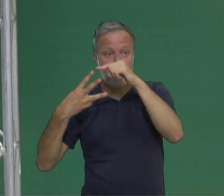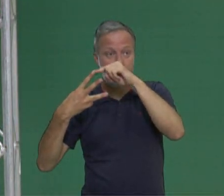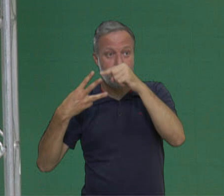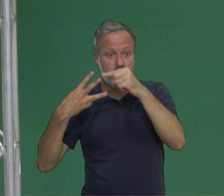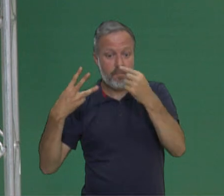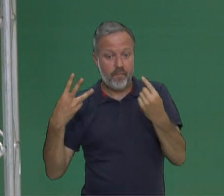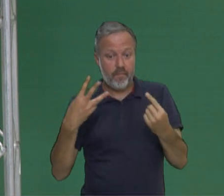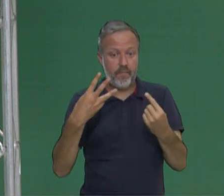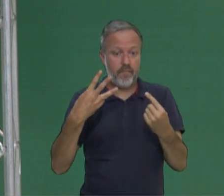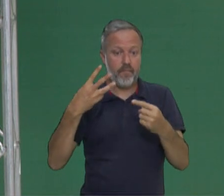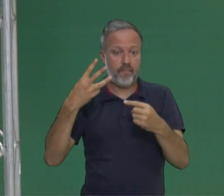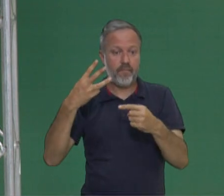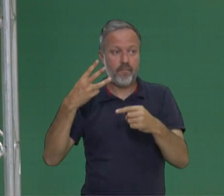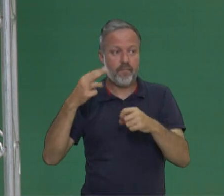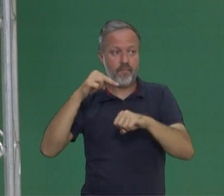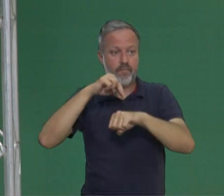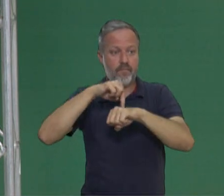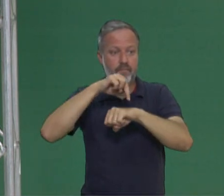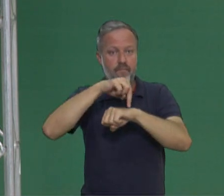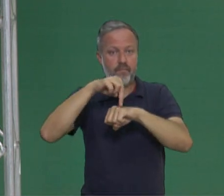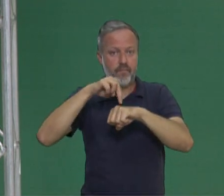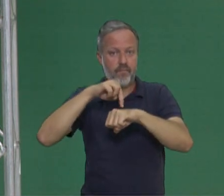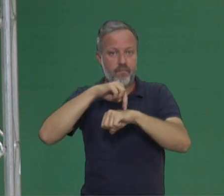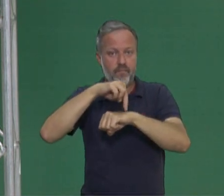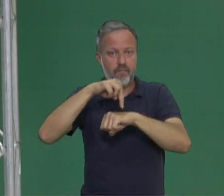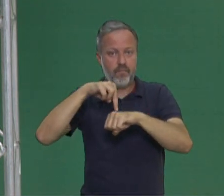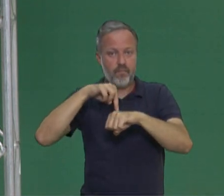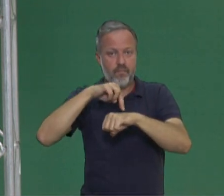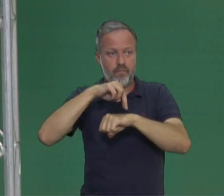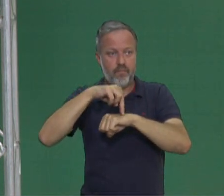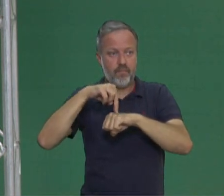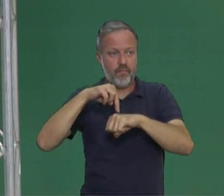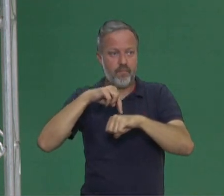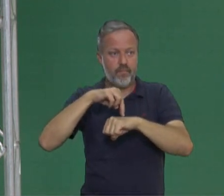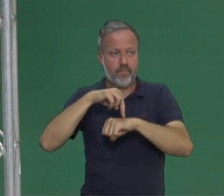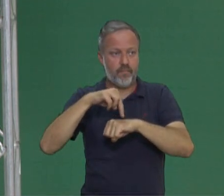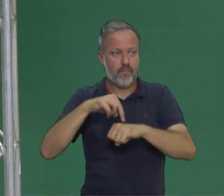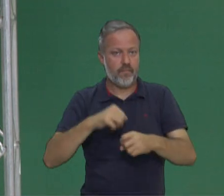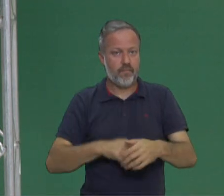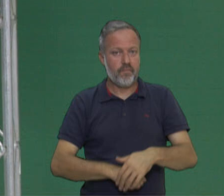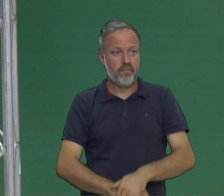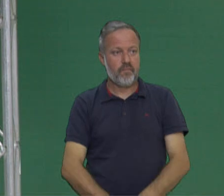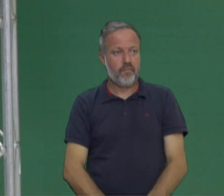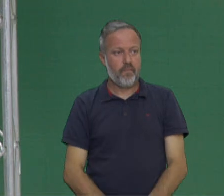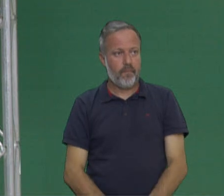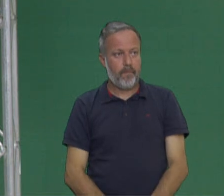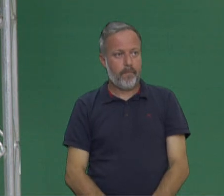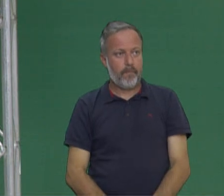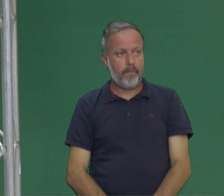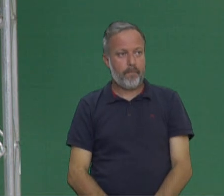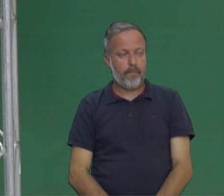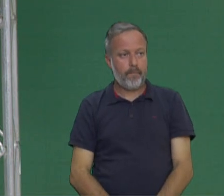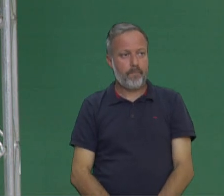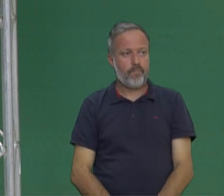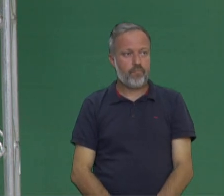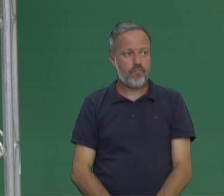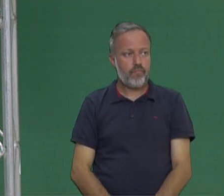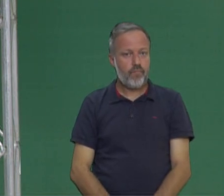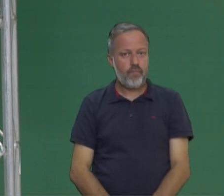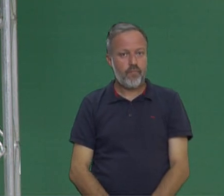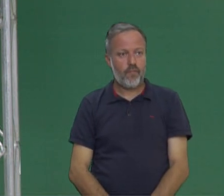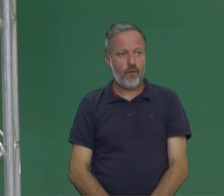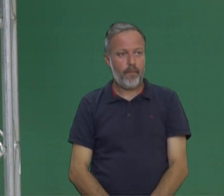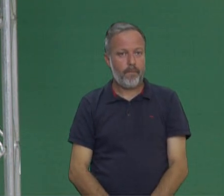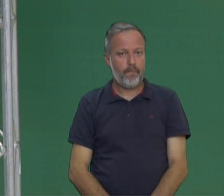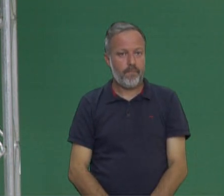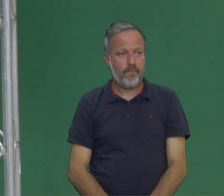Ótimo? Vou sempre reforçar isso nas aulas, fique atento. Correto? Próximo, algo que eu não